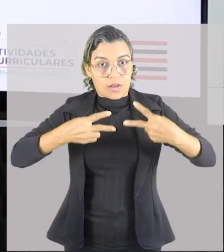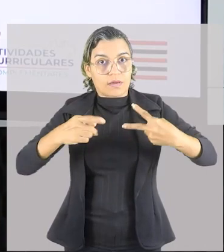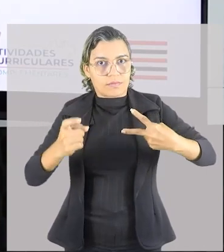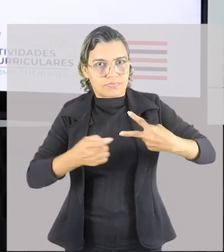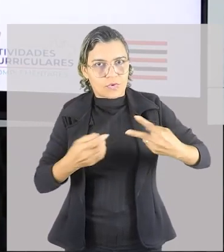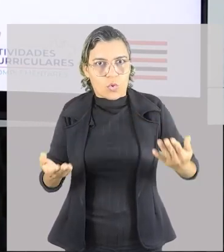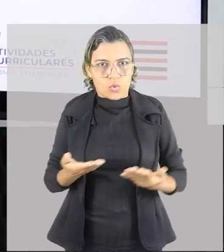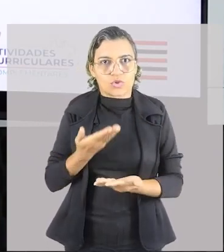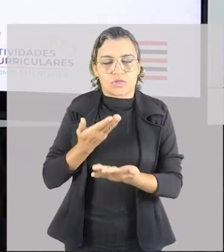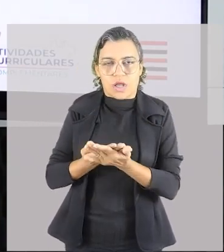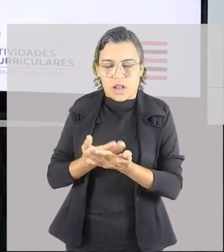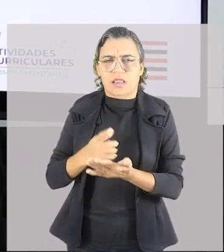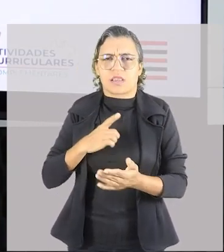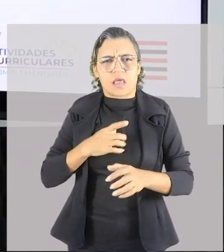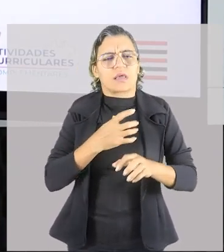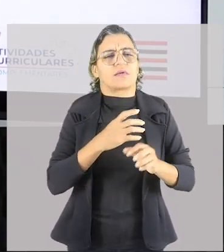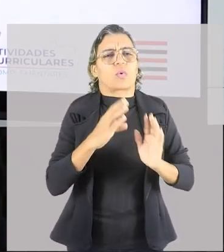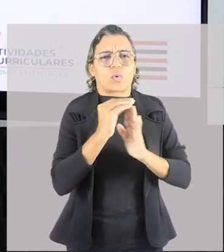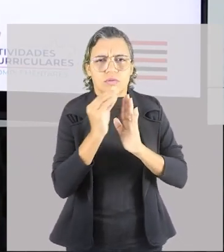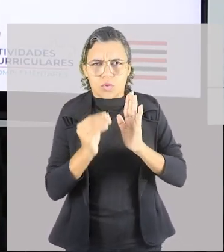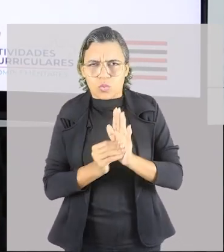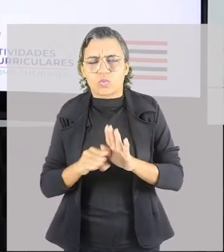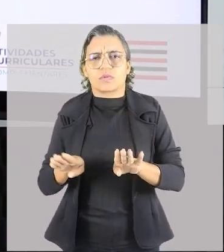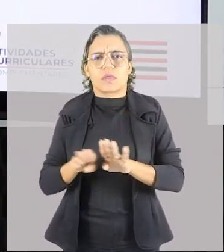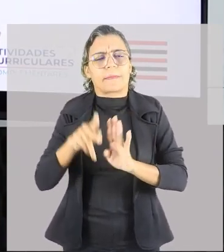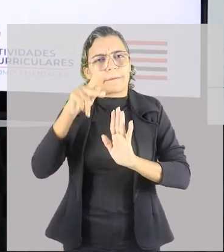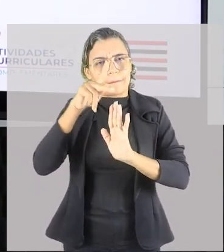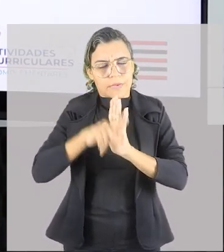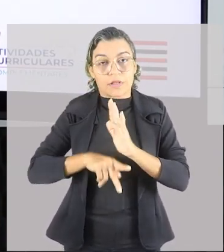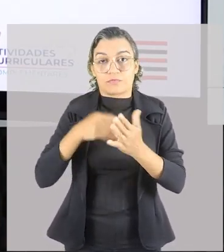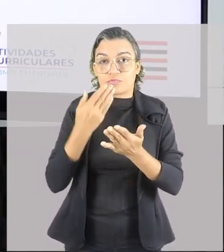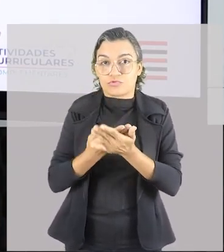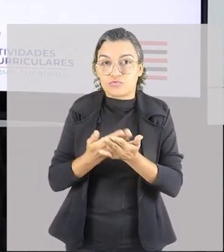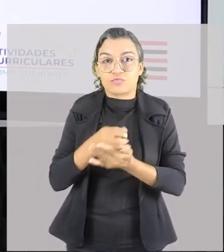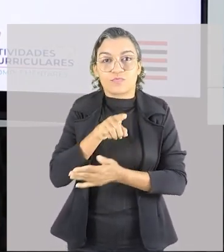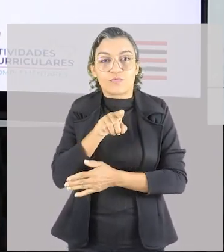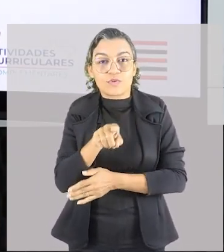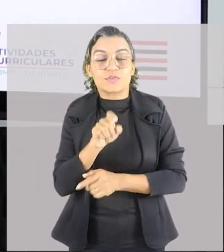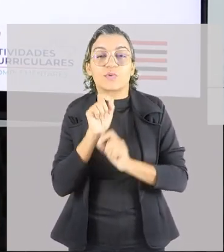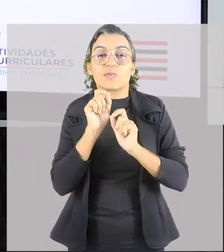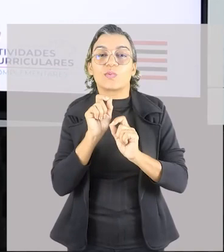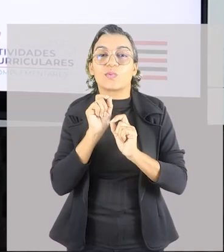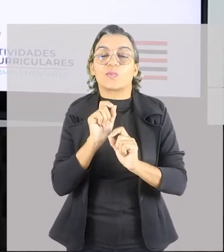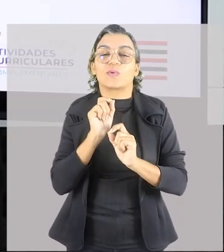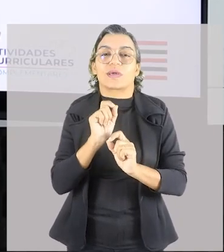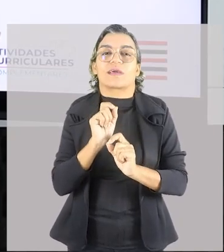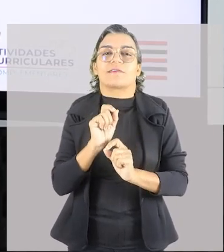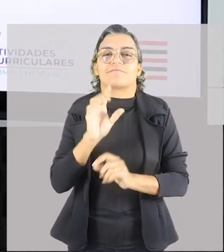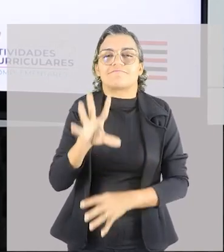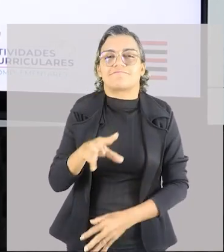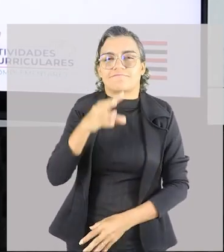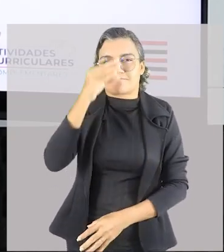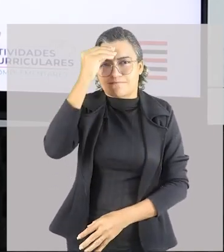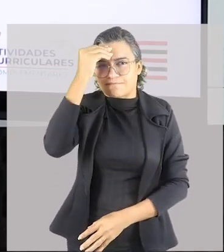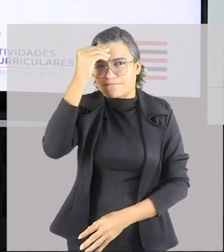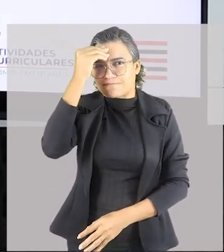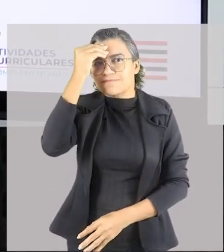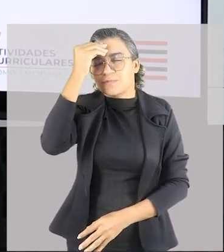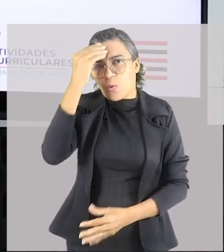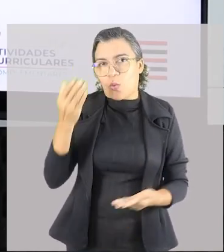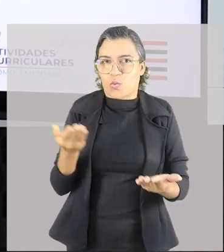ter mais conteúdos, vão ter os planos, vai ter o plano de estudo para você poder consolidar